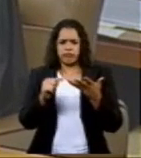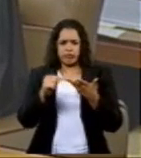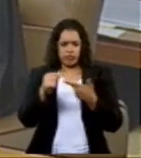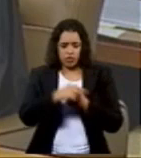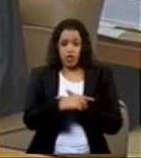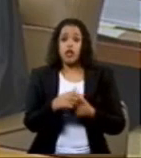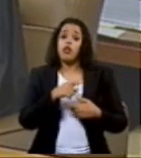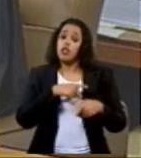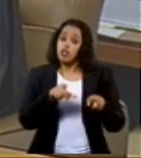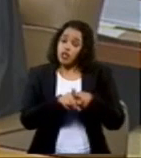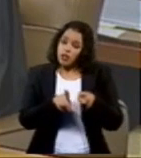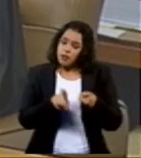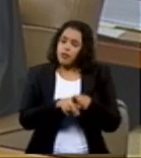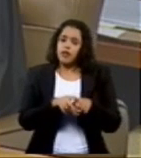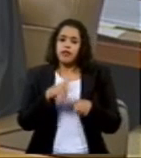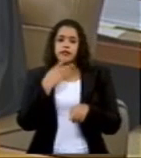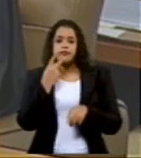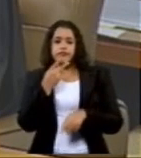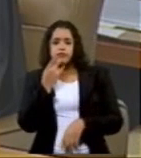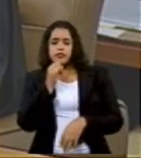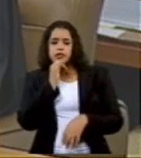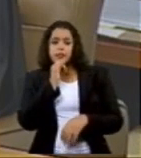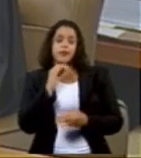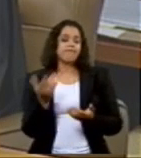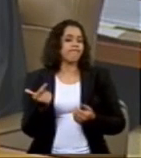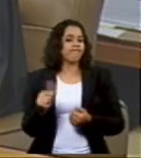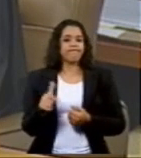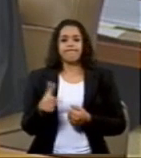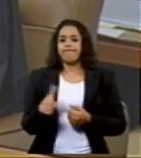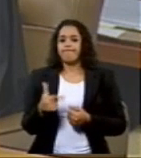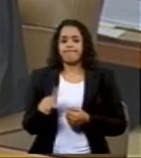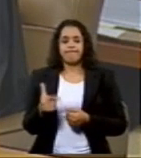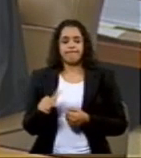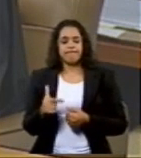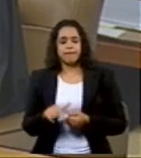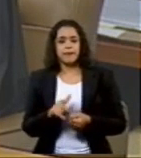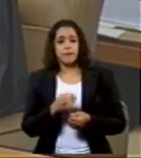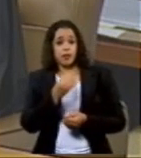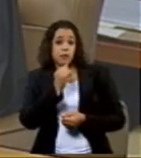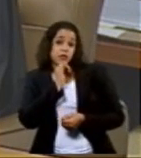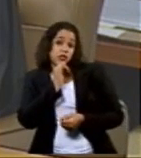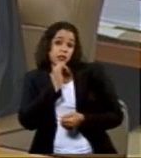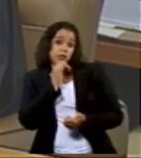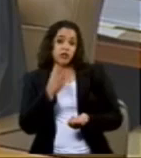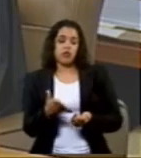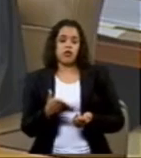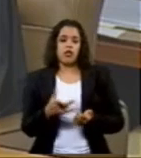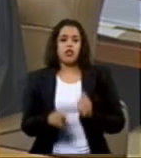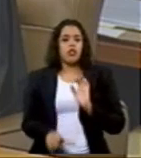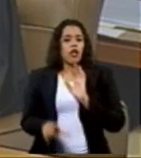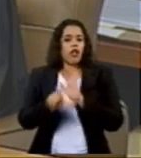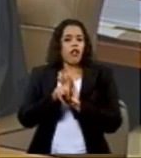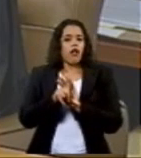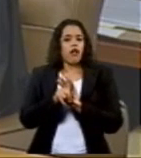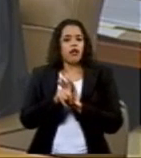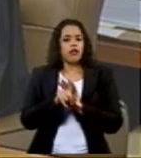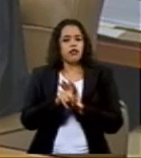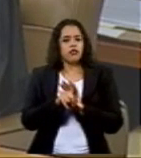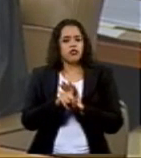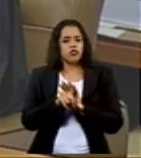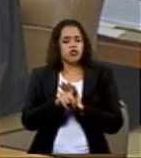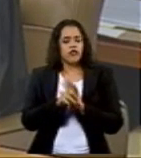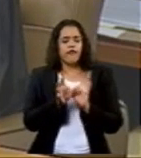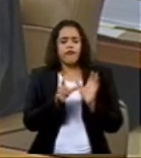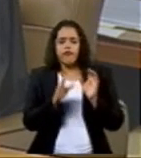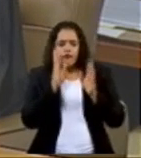e sustenta-se ainda a ausência de previsão legal do direito a esse adicional